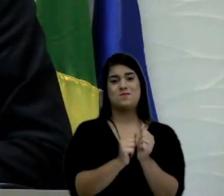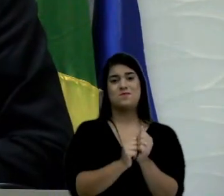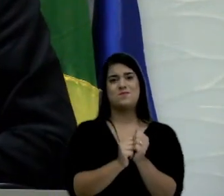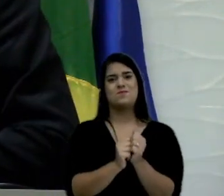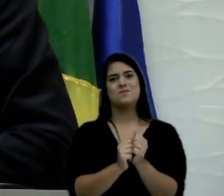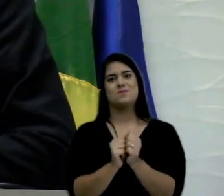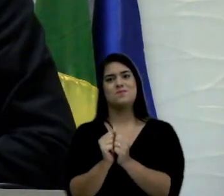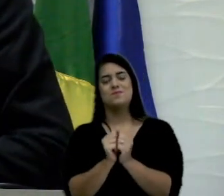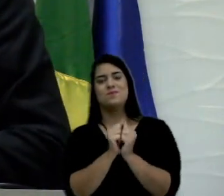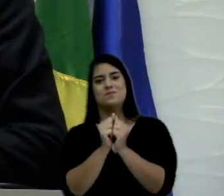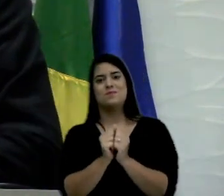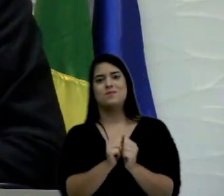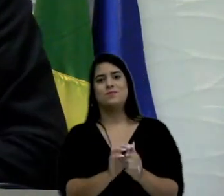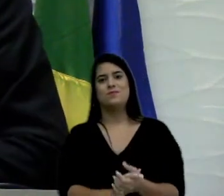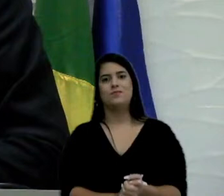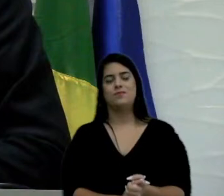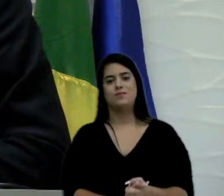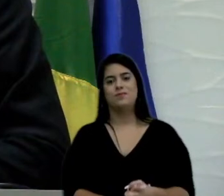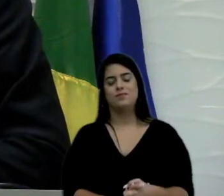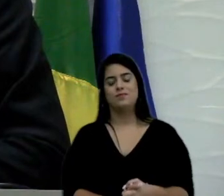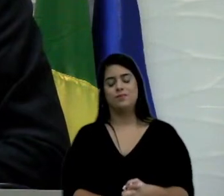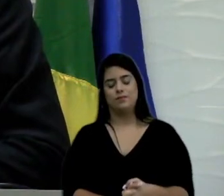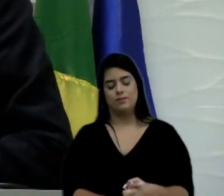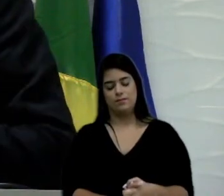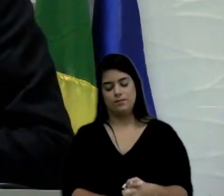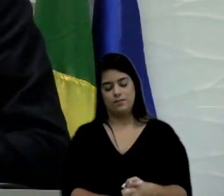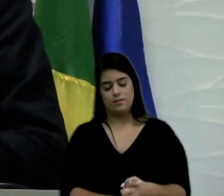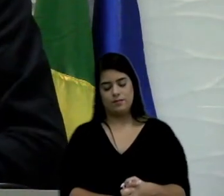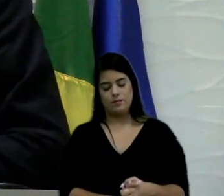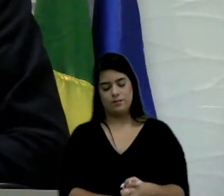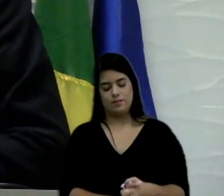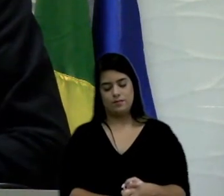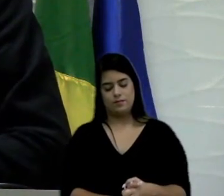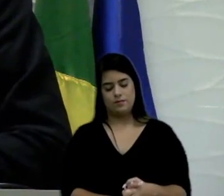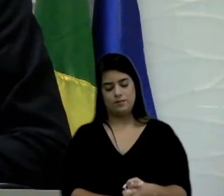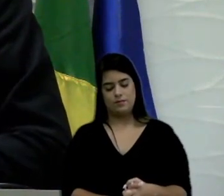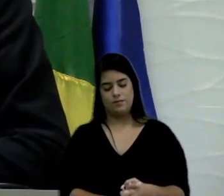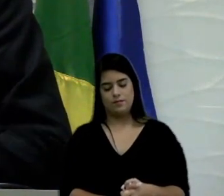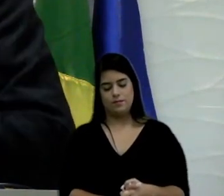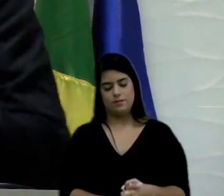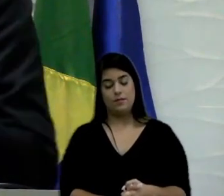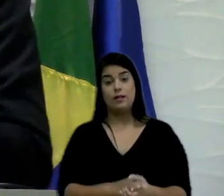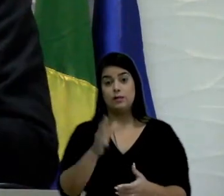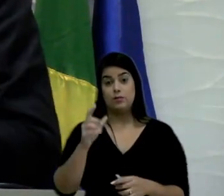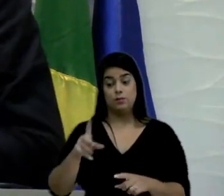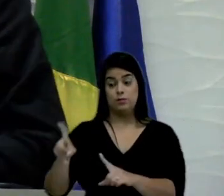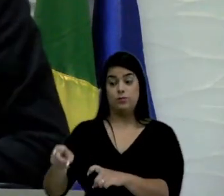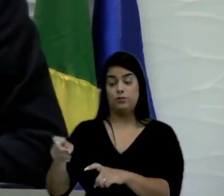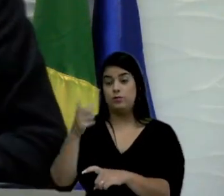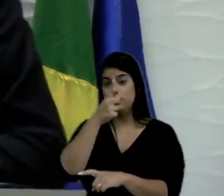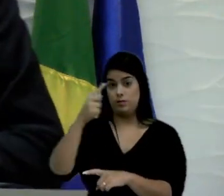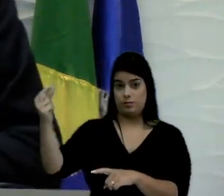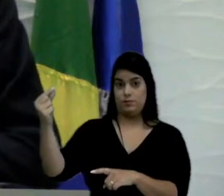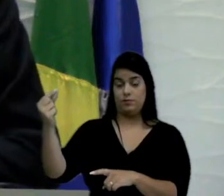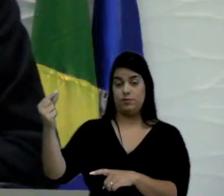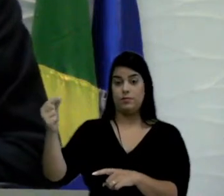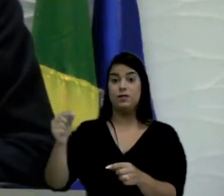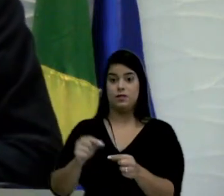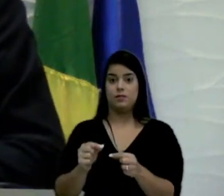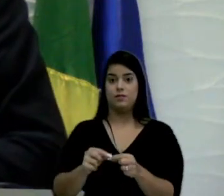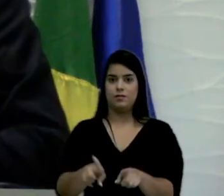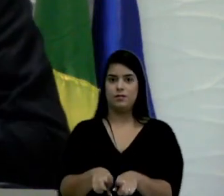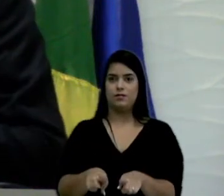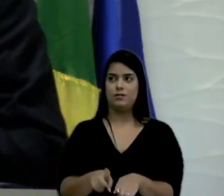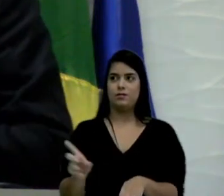outras ele foi para para o taman do ar fez as arações de terra também no tamando do